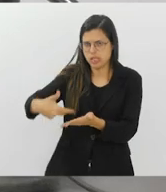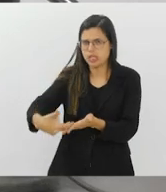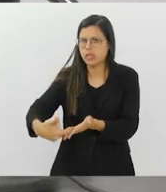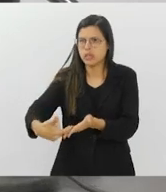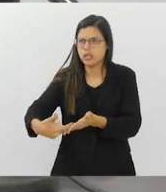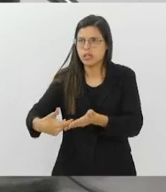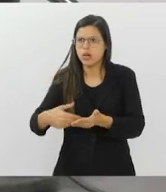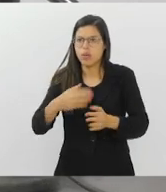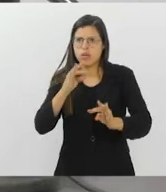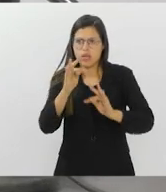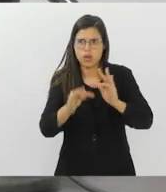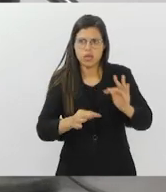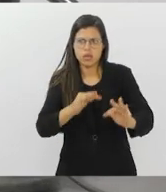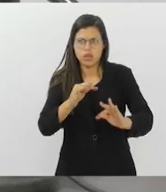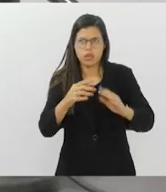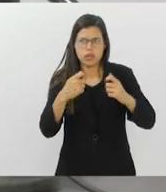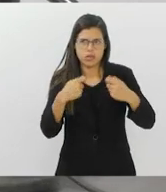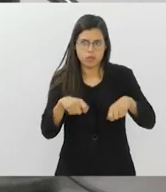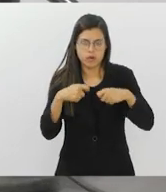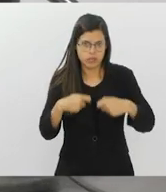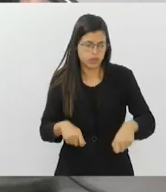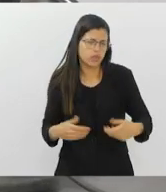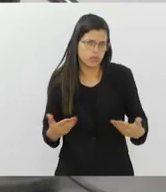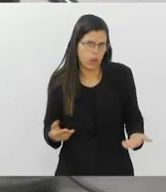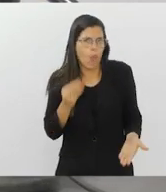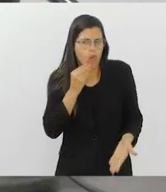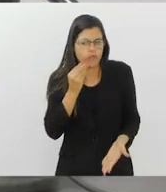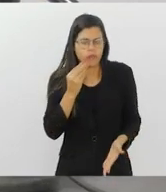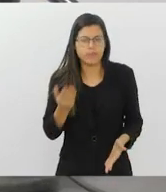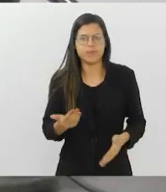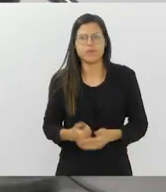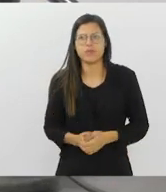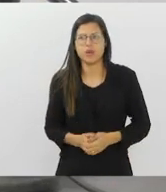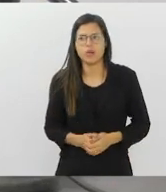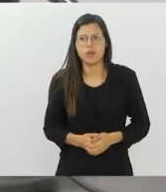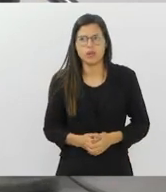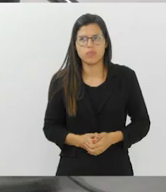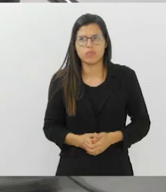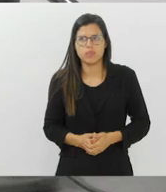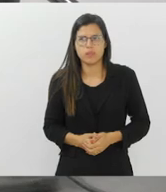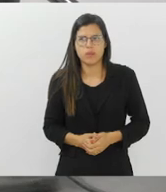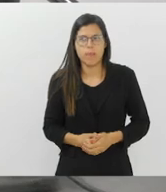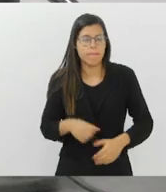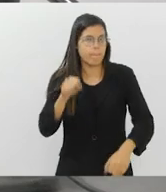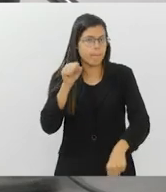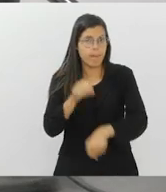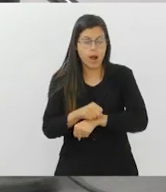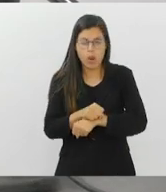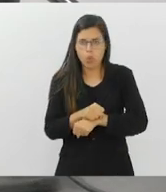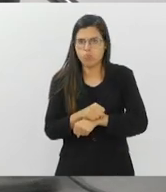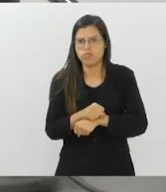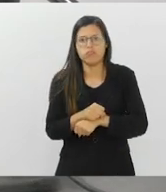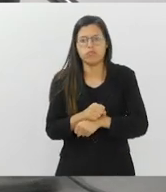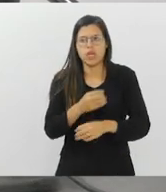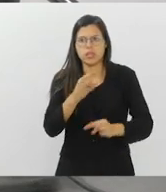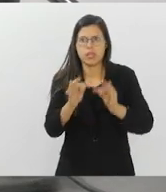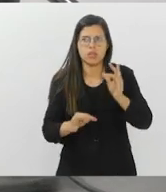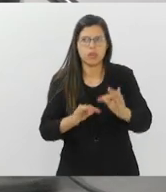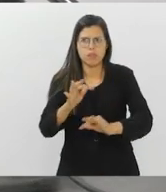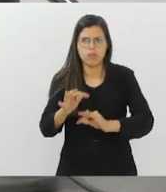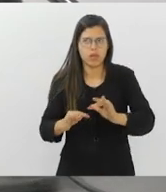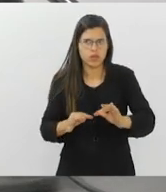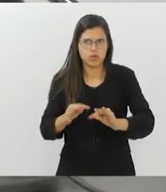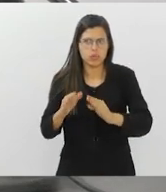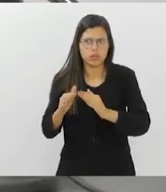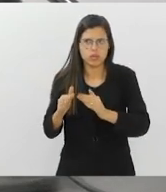tratamento, obviamente, necessário, e, por acaso, interrompeu esse tratamento do home care, ou seja,